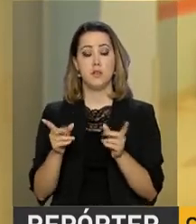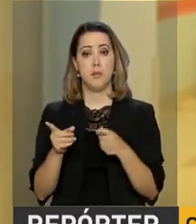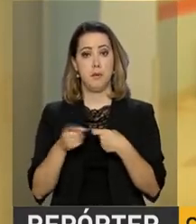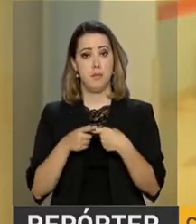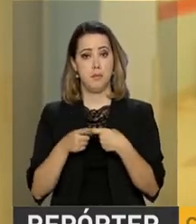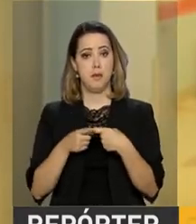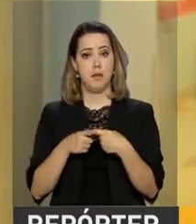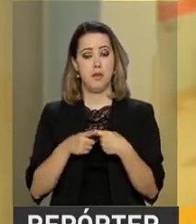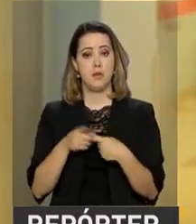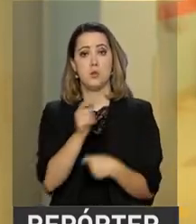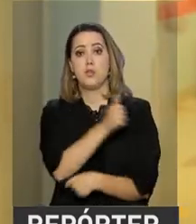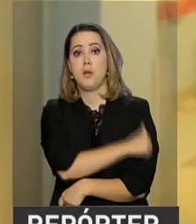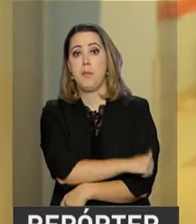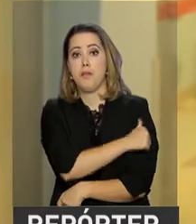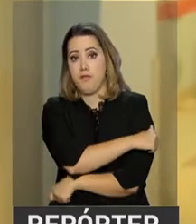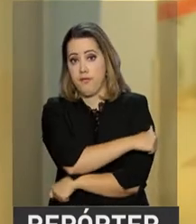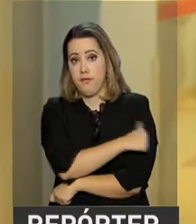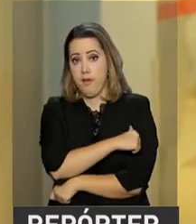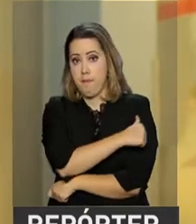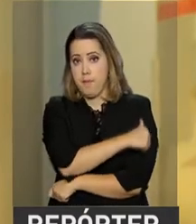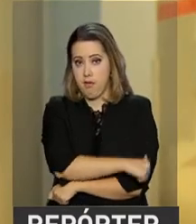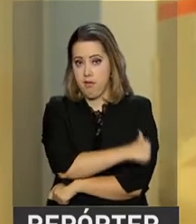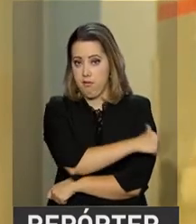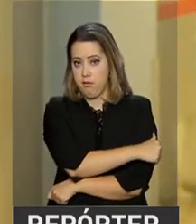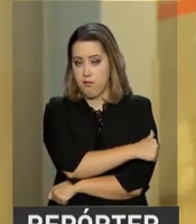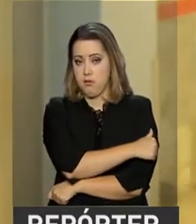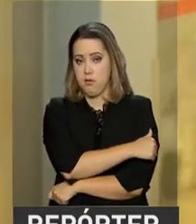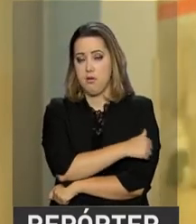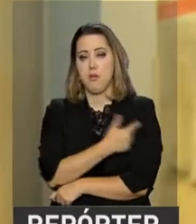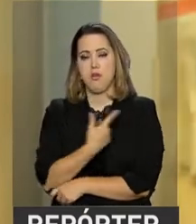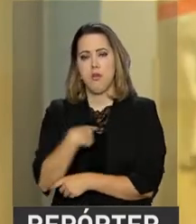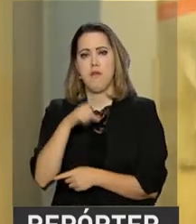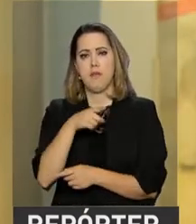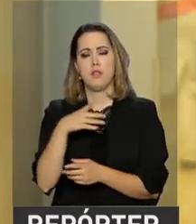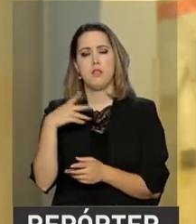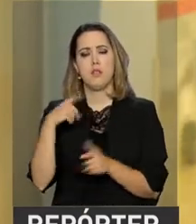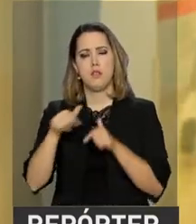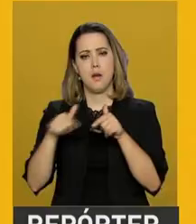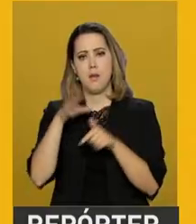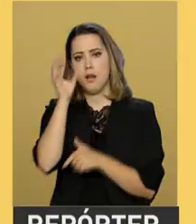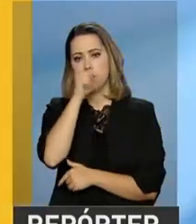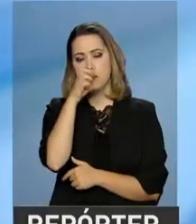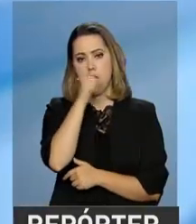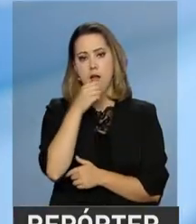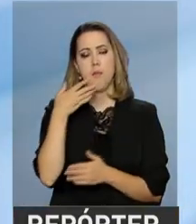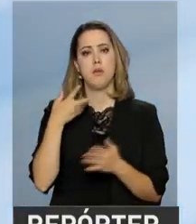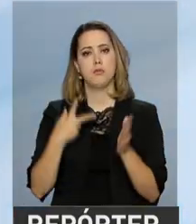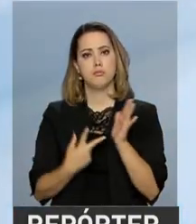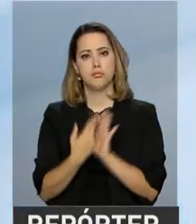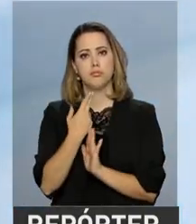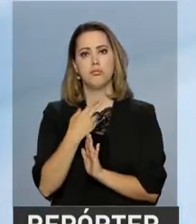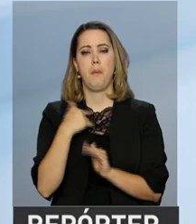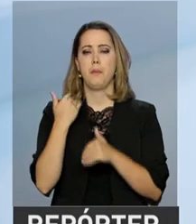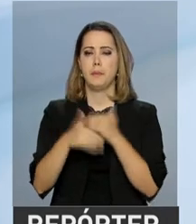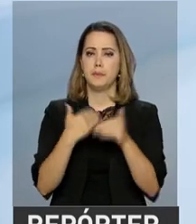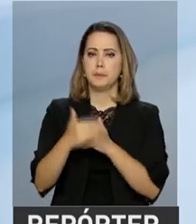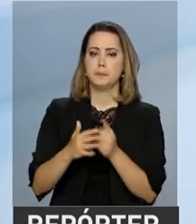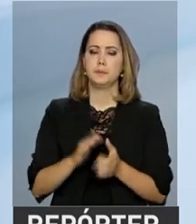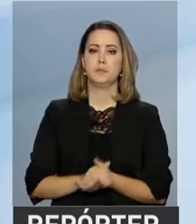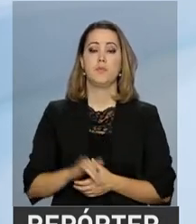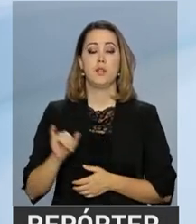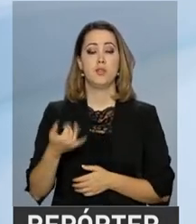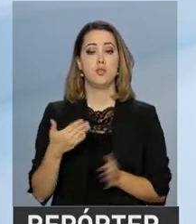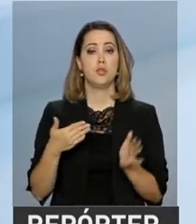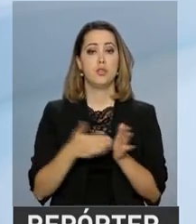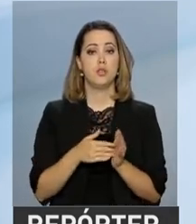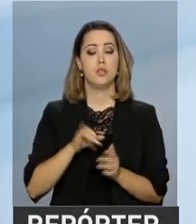para fazer alguns sábados de cirurgias para tentar andar mais rápido de janeiro a junho deste ano à